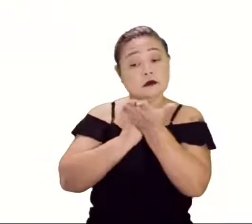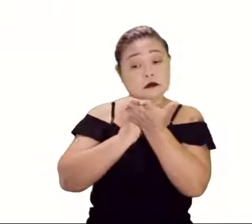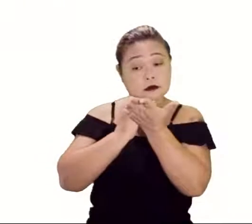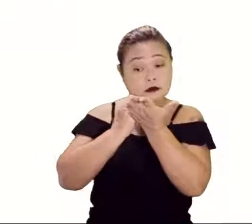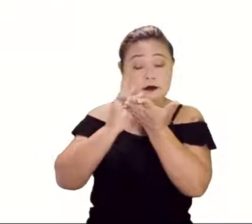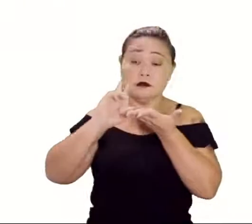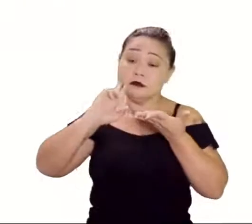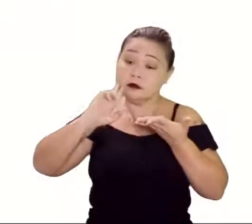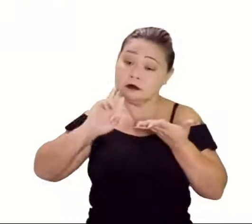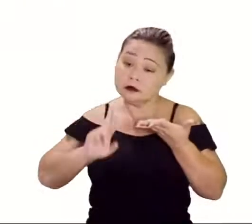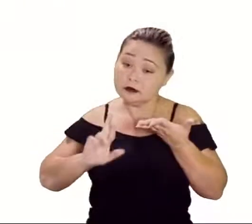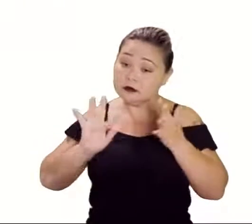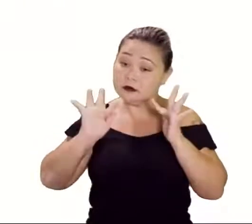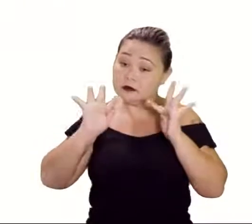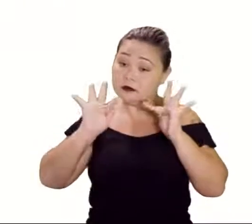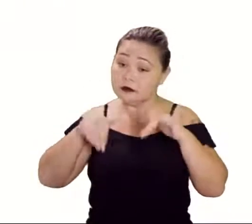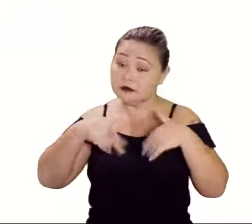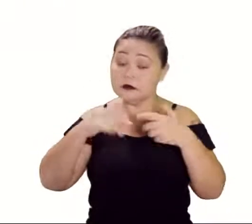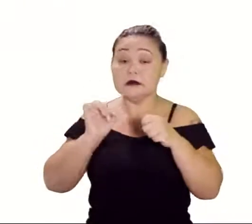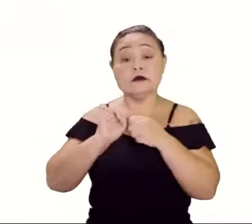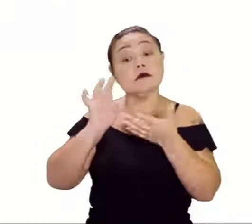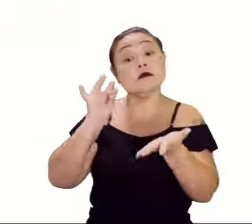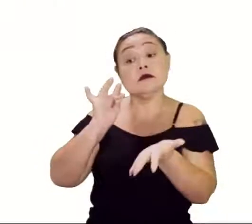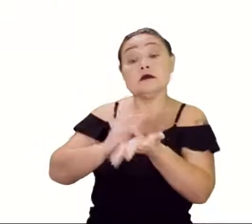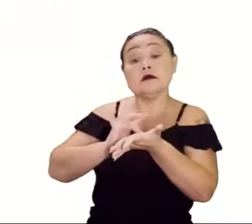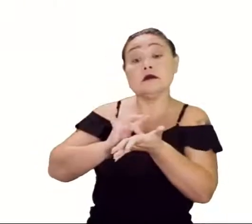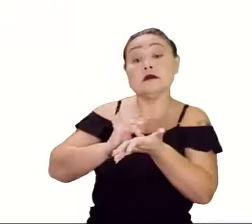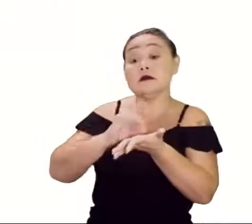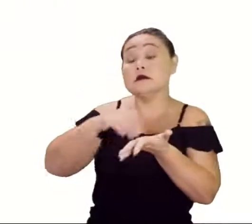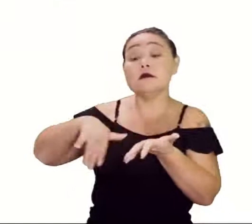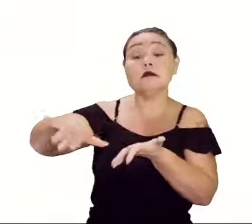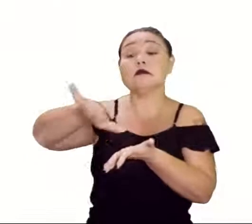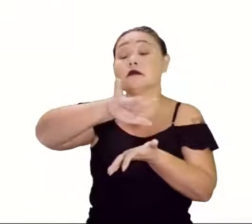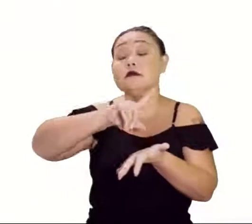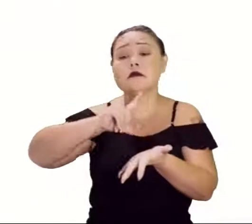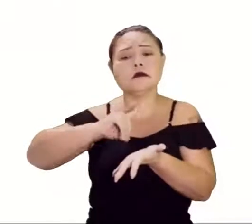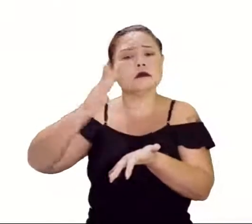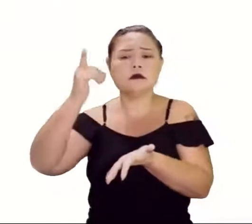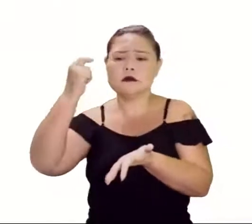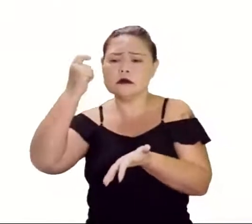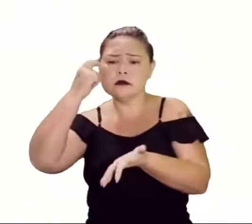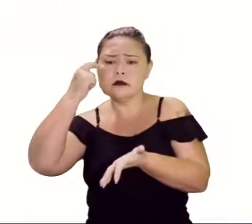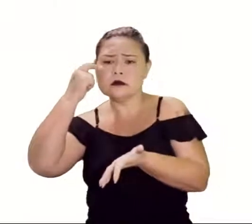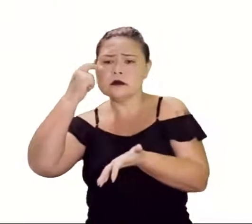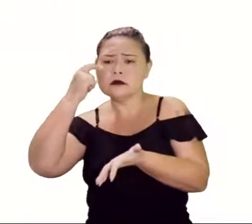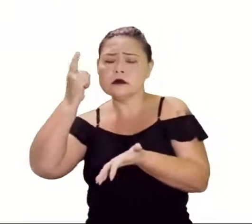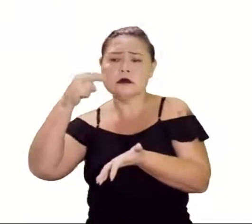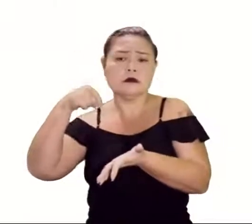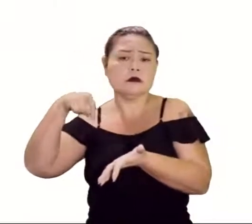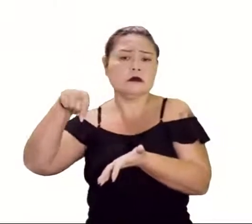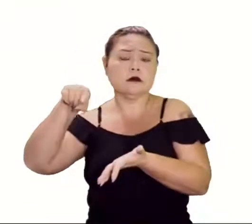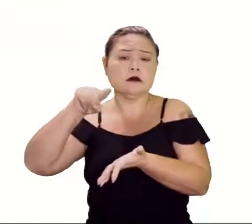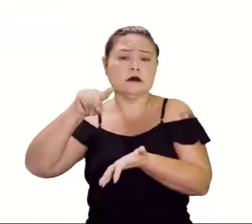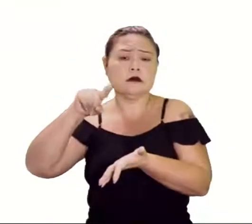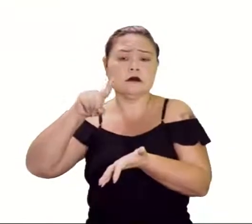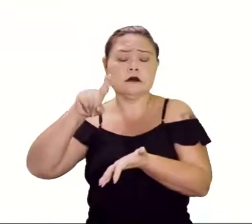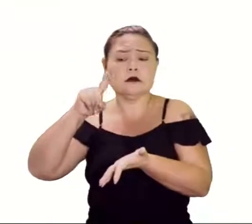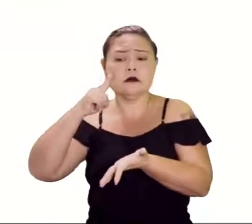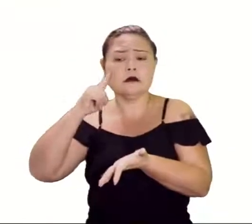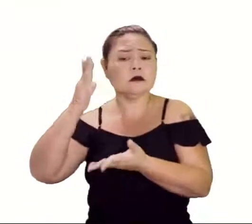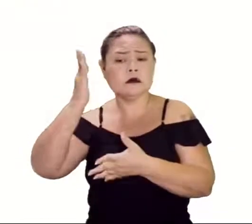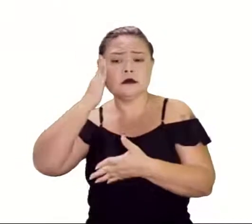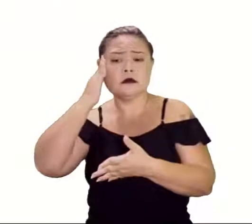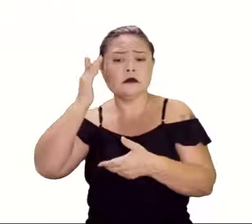minha resposta final, que na verdade, se a galera tivesse já, né, esse